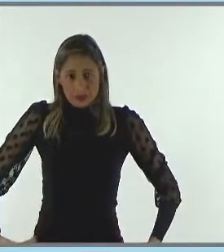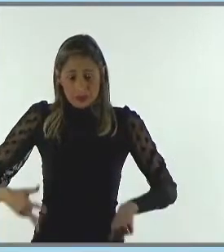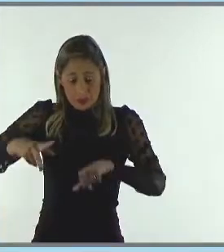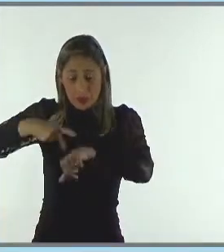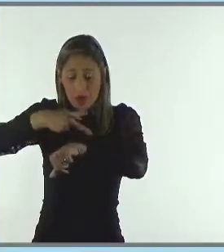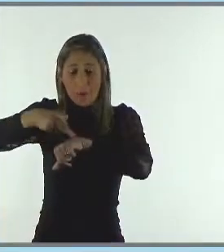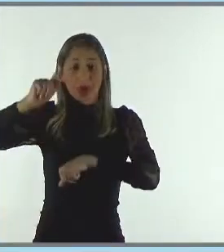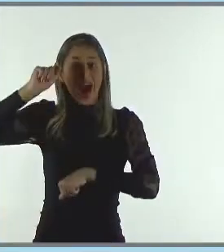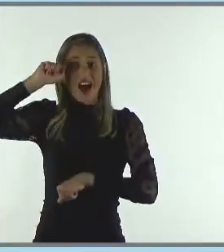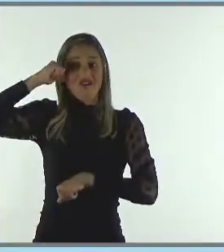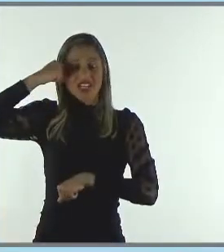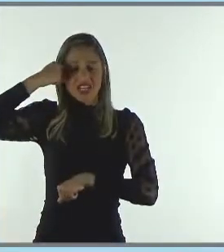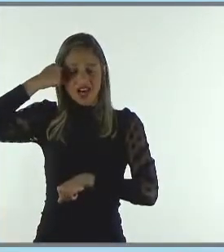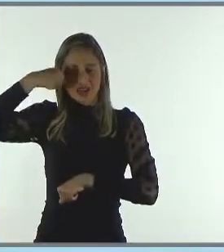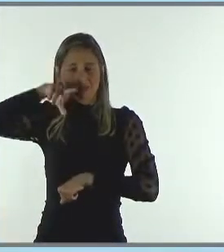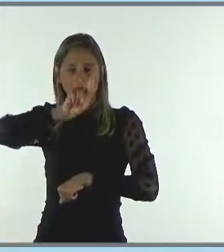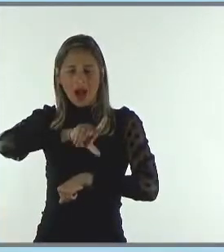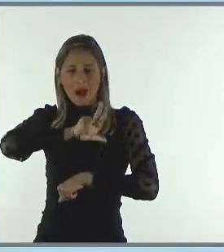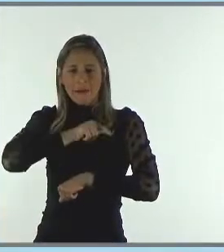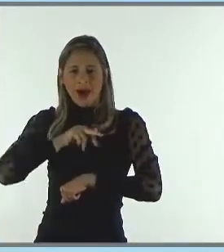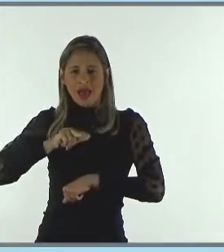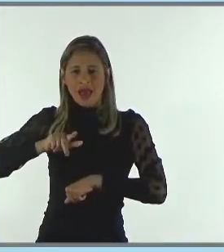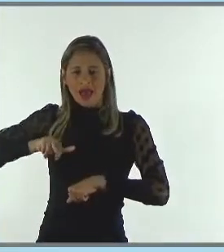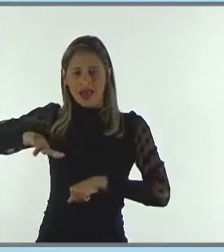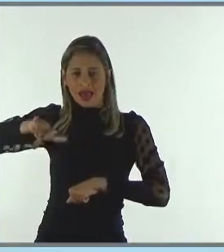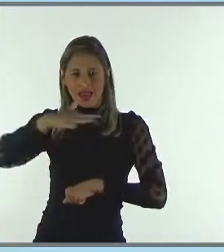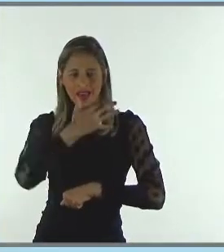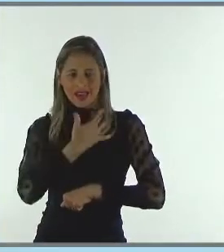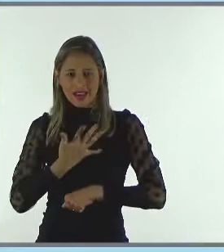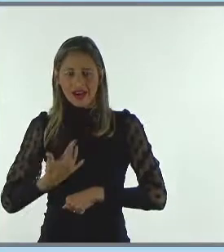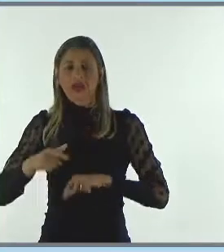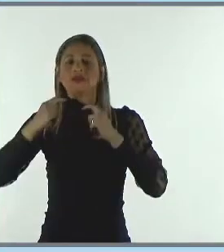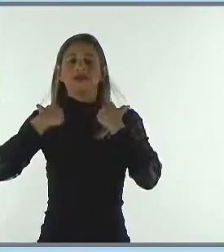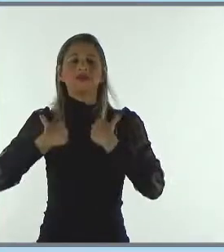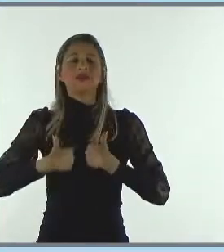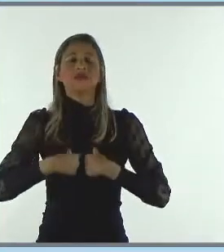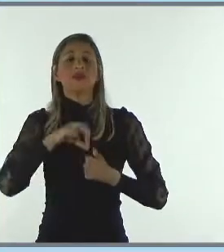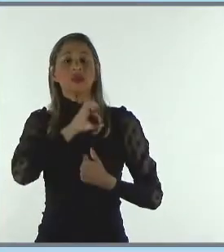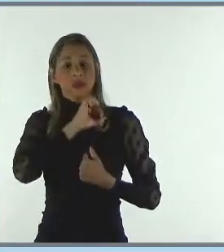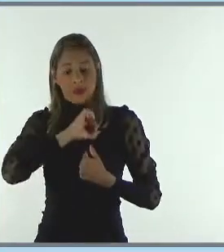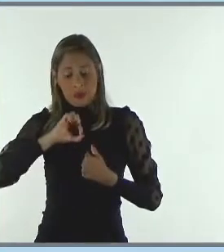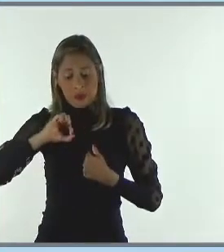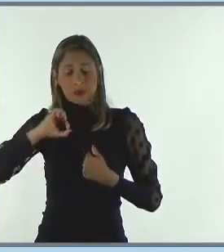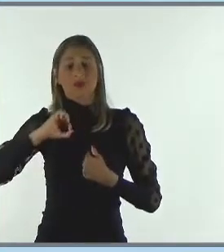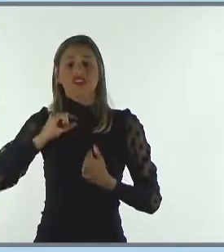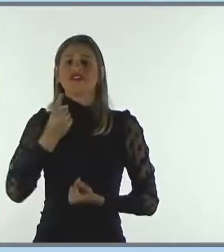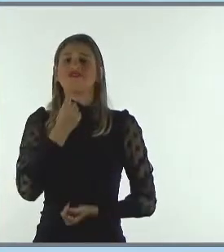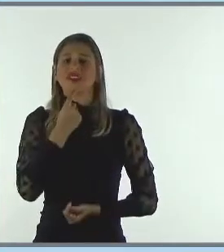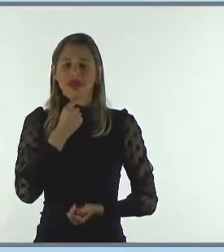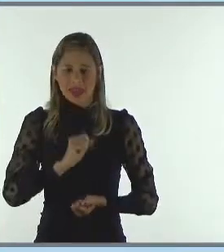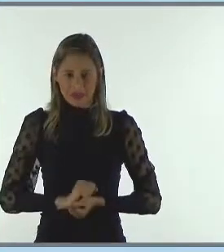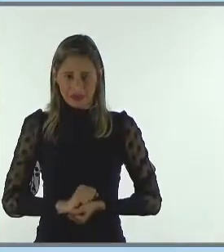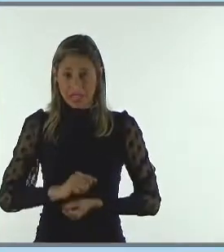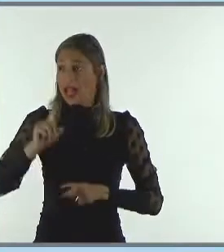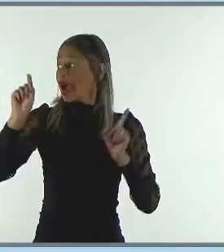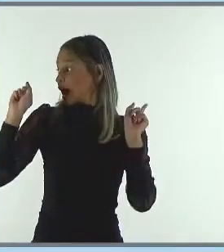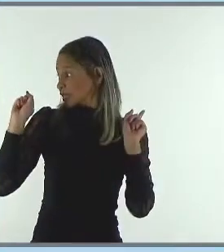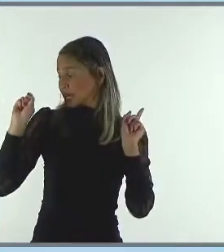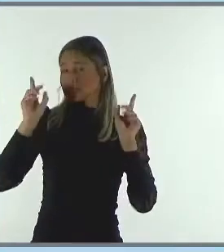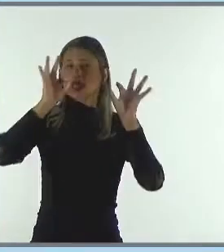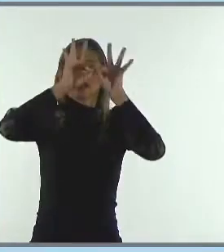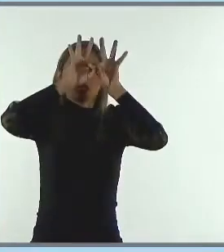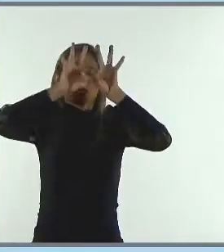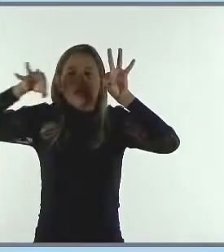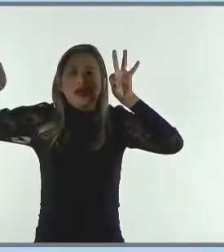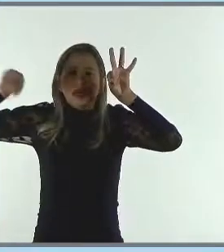africano com várias estampas, um colar de sementes vermelho. Atrás de mim tem uma